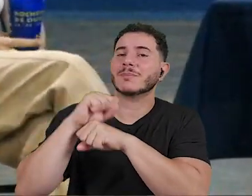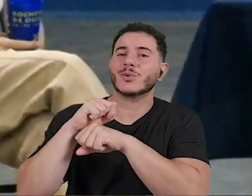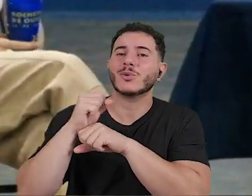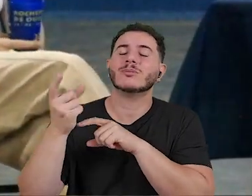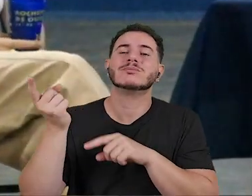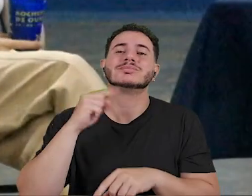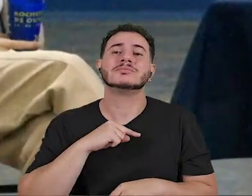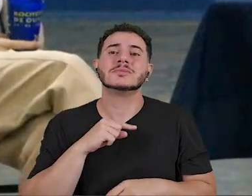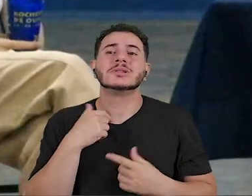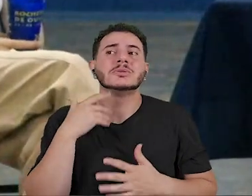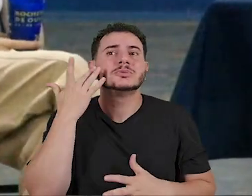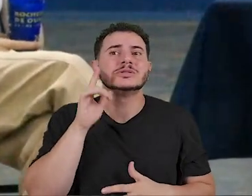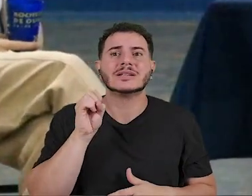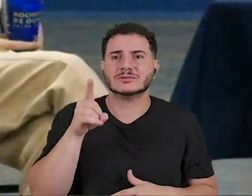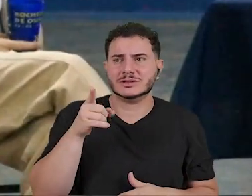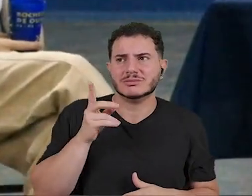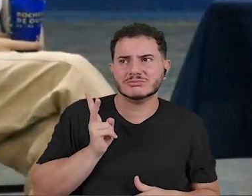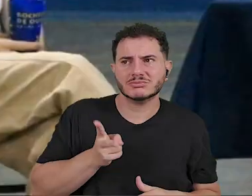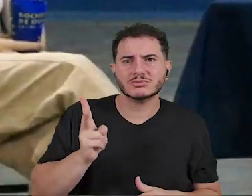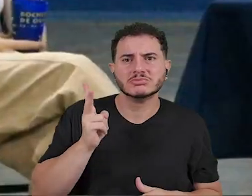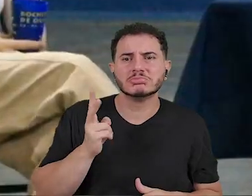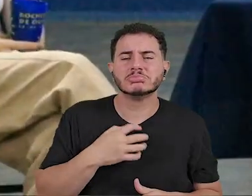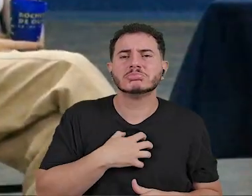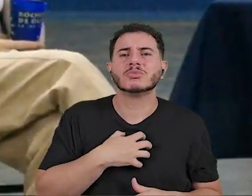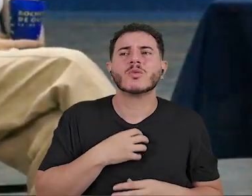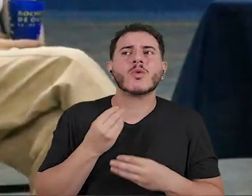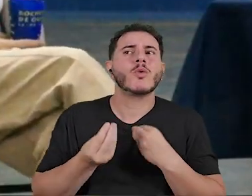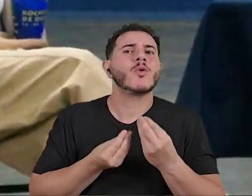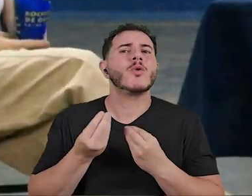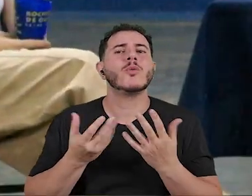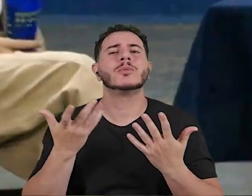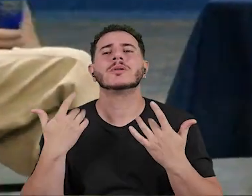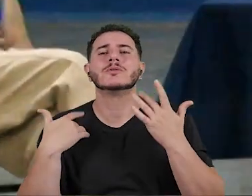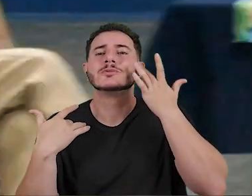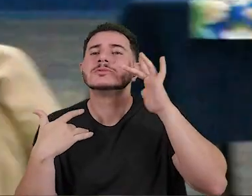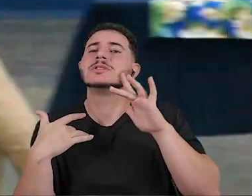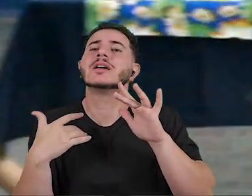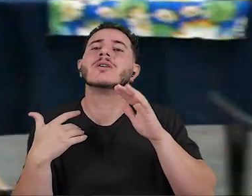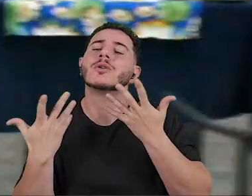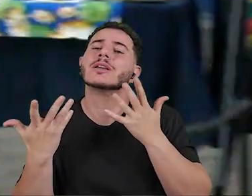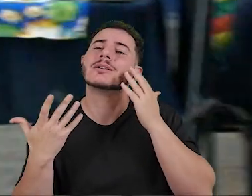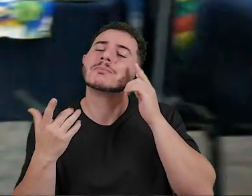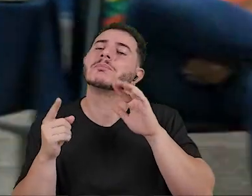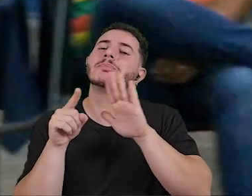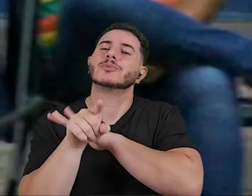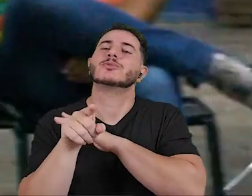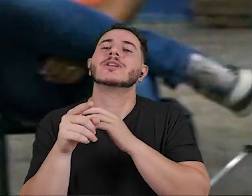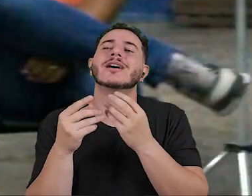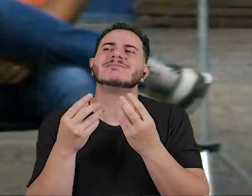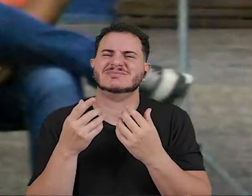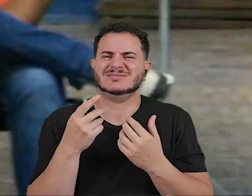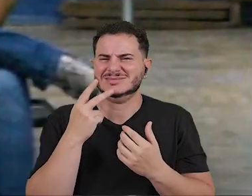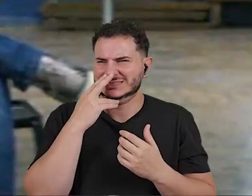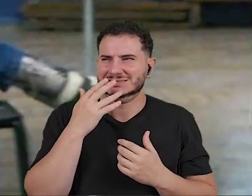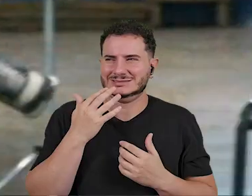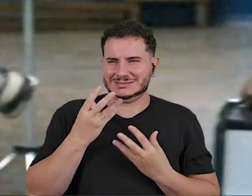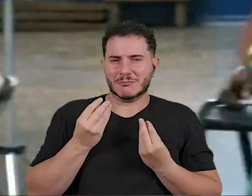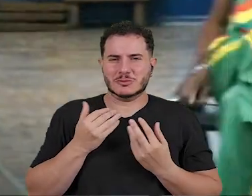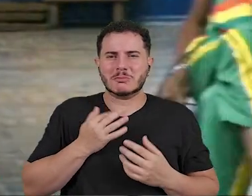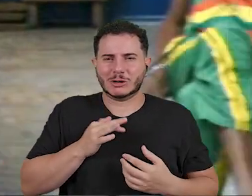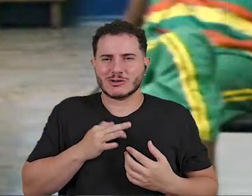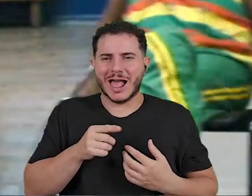aqui. Mas queria saber de você, como é que tá esse machucado aí? Tá muito longe de... depois de mim, o que é que tu